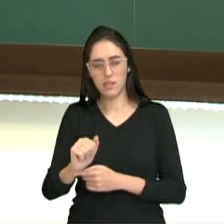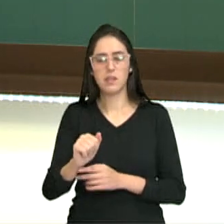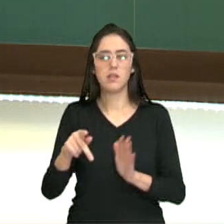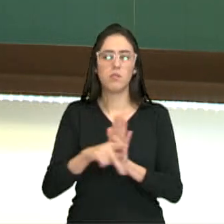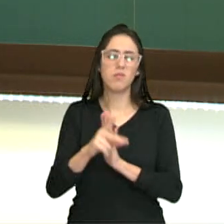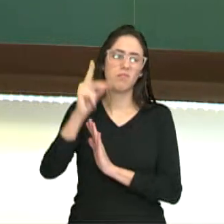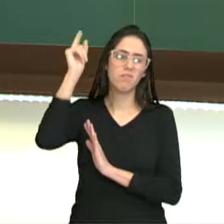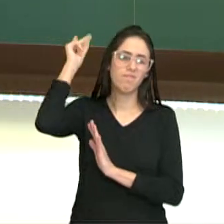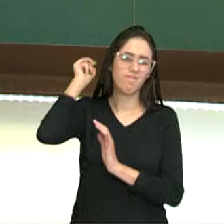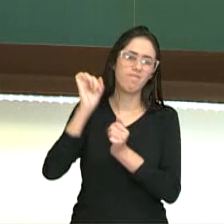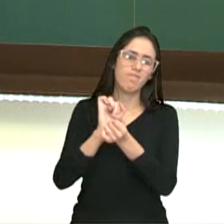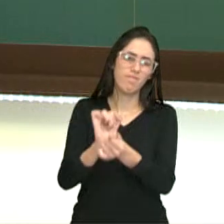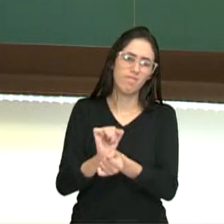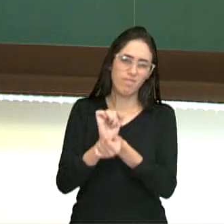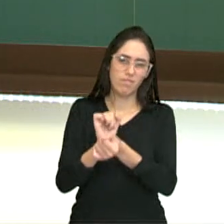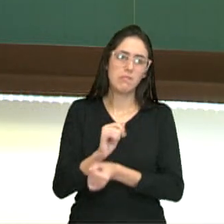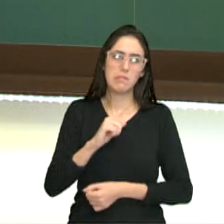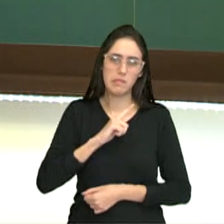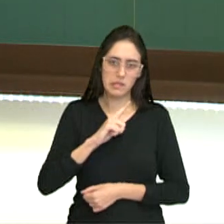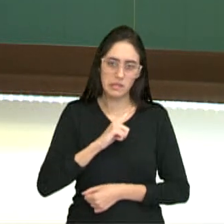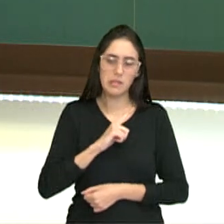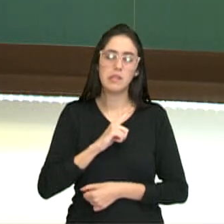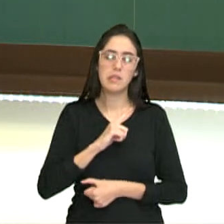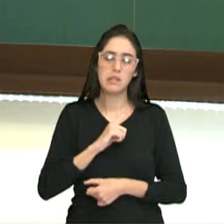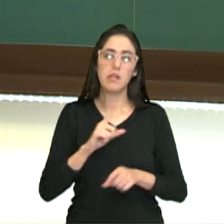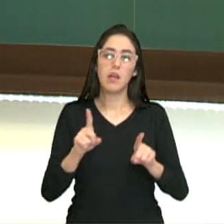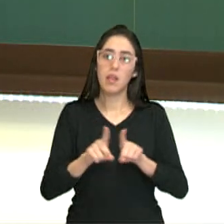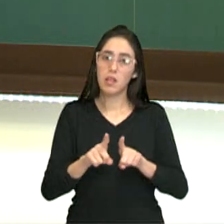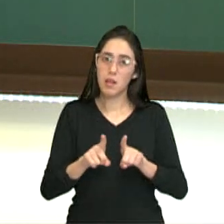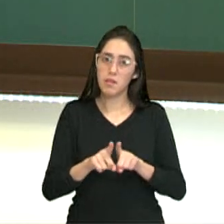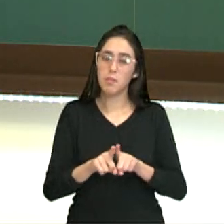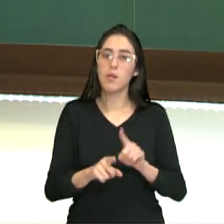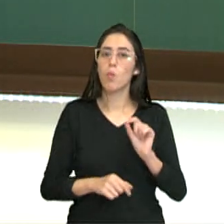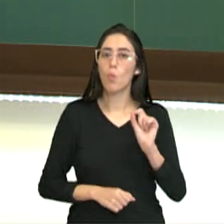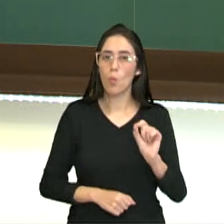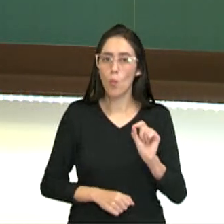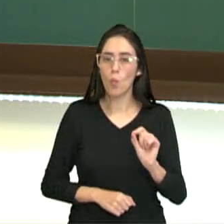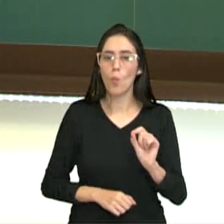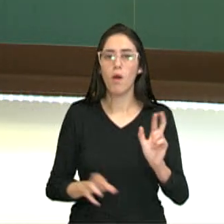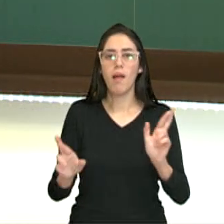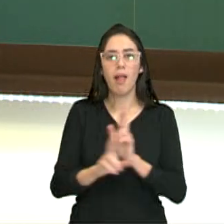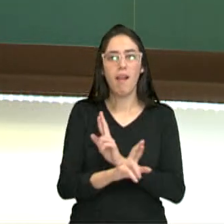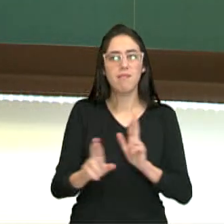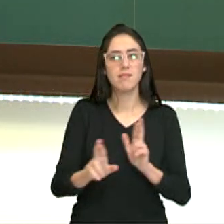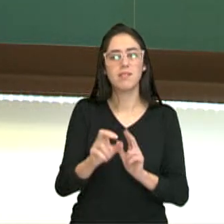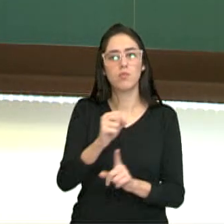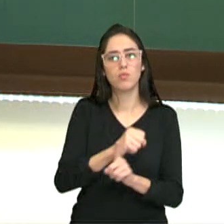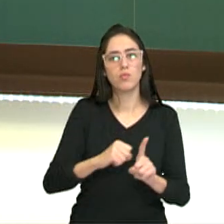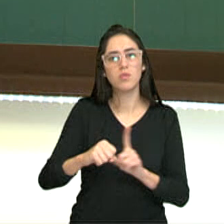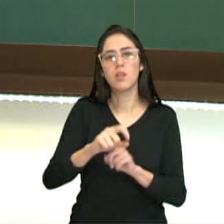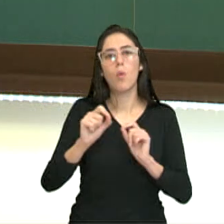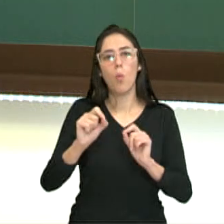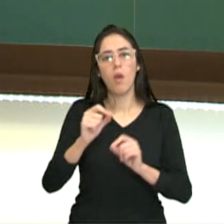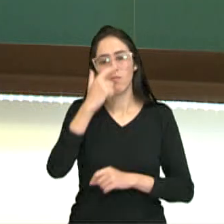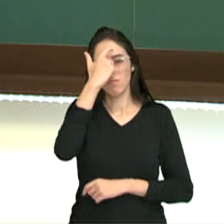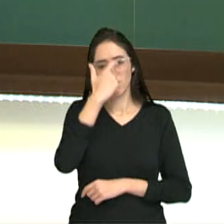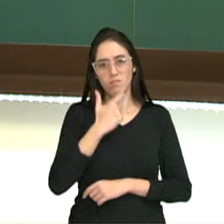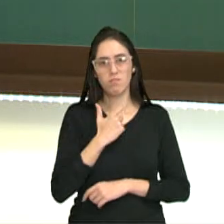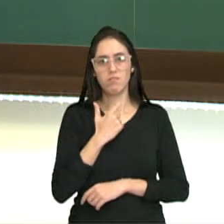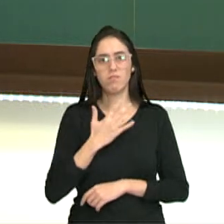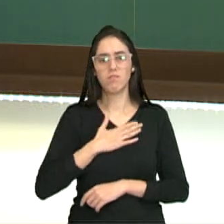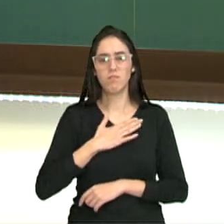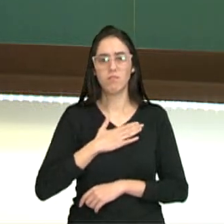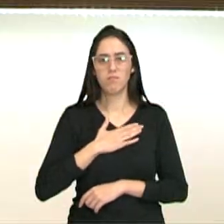da escravidão, e também relações sociais marcadas pelo individualismo. Então,